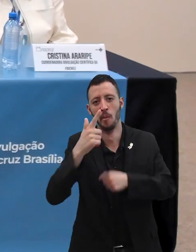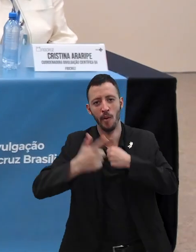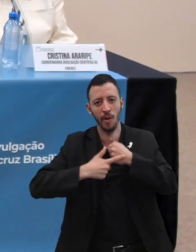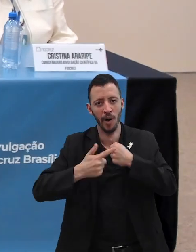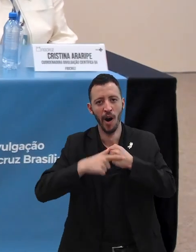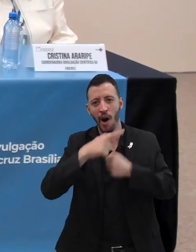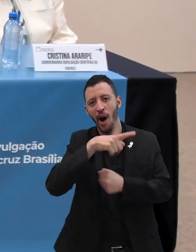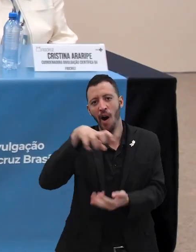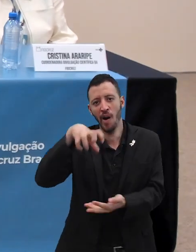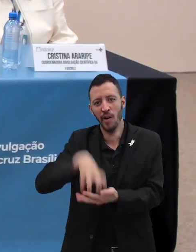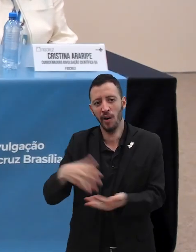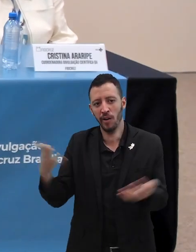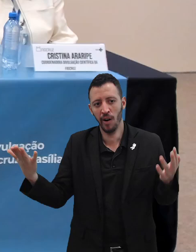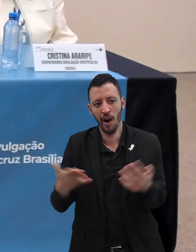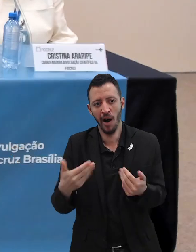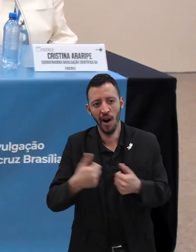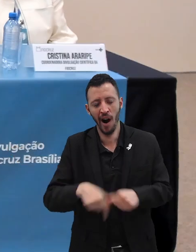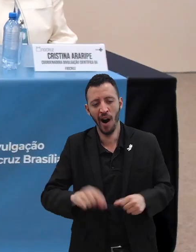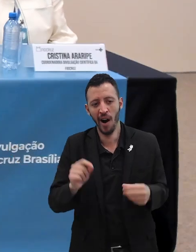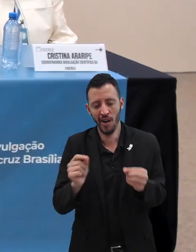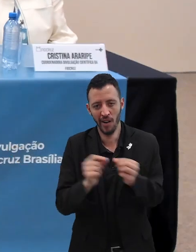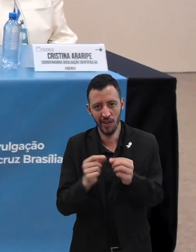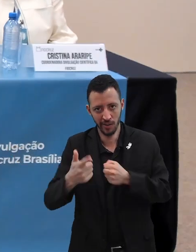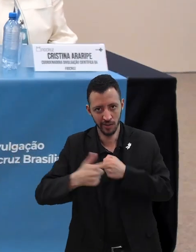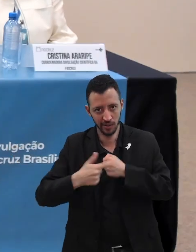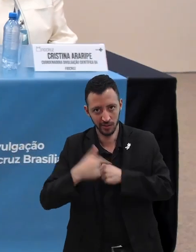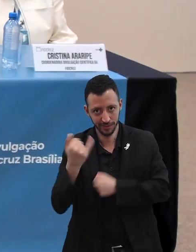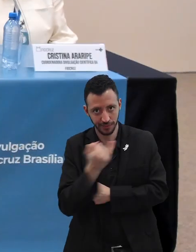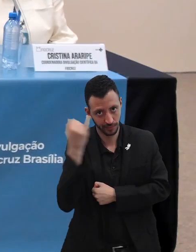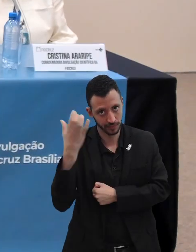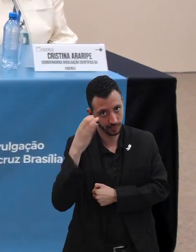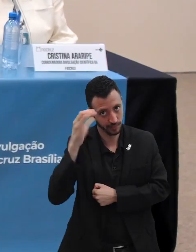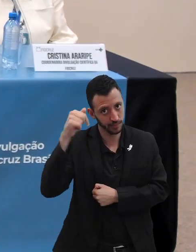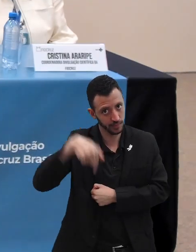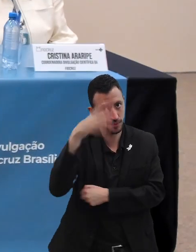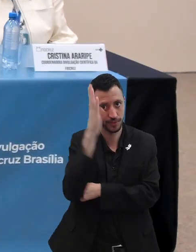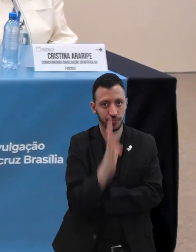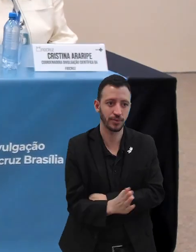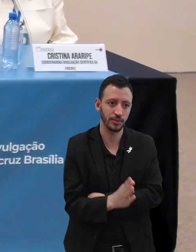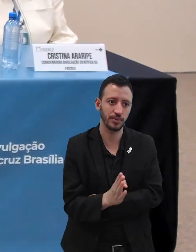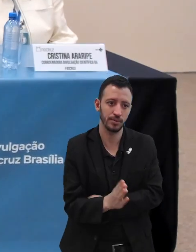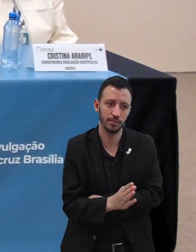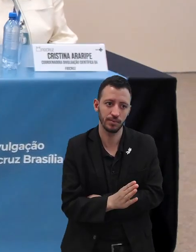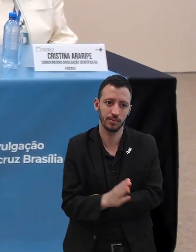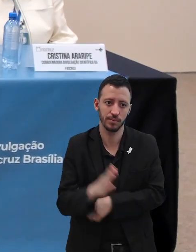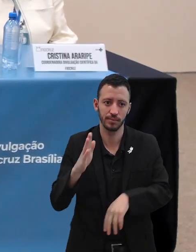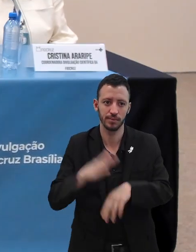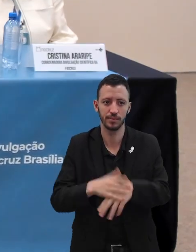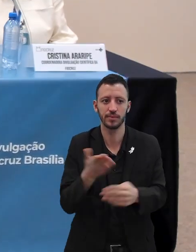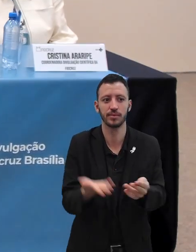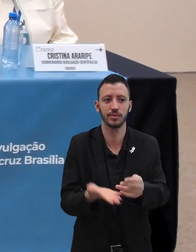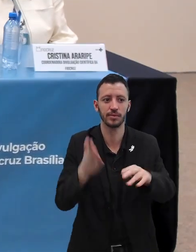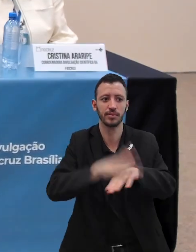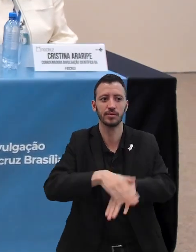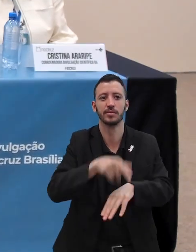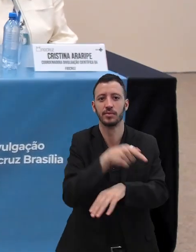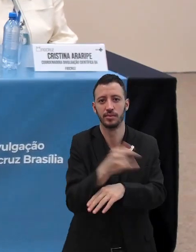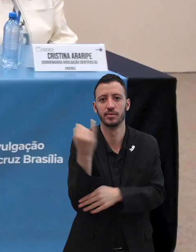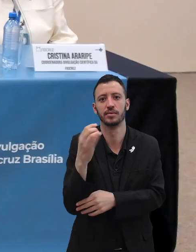nossa unidade. E agora cumprindo um papel tão importante para a ciência no Brasil, né, uma ciência mais inclusiva